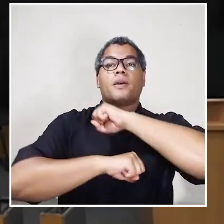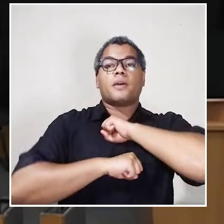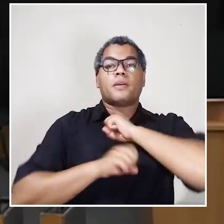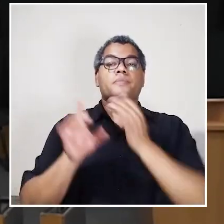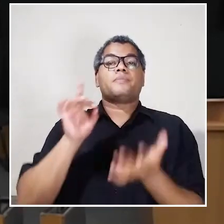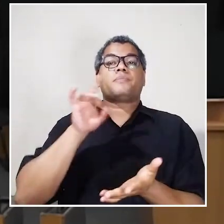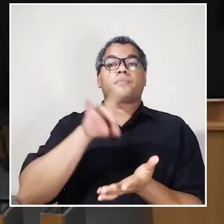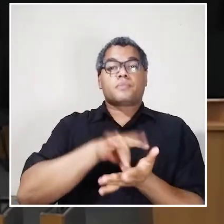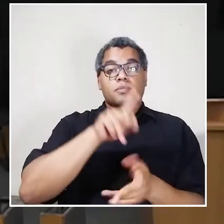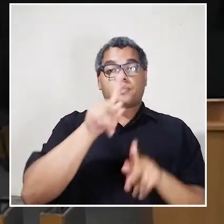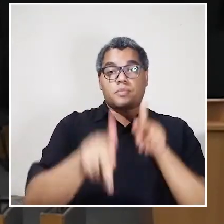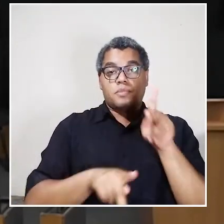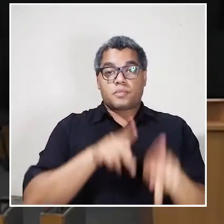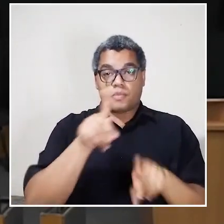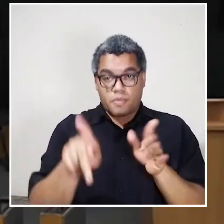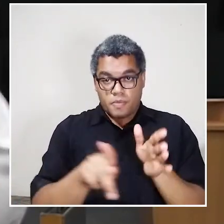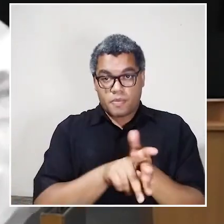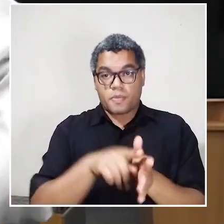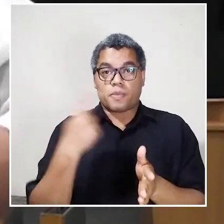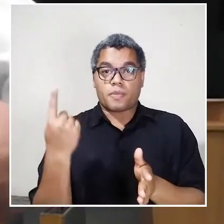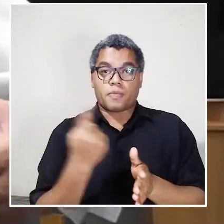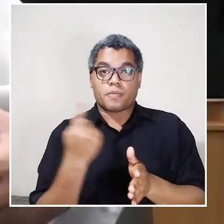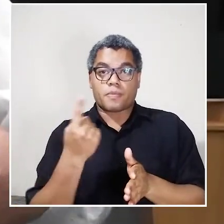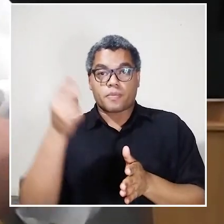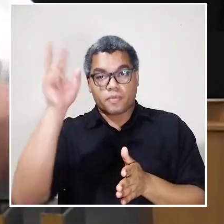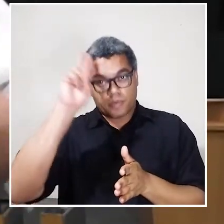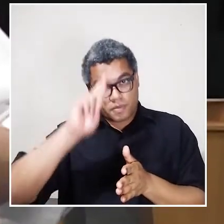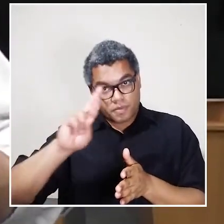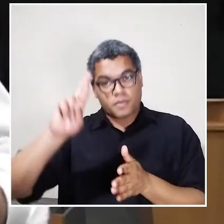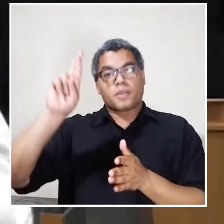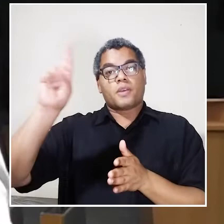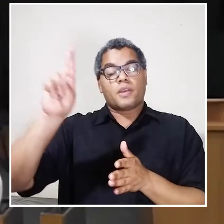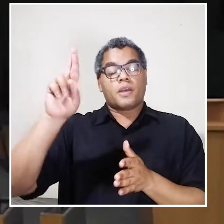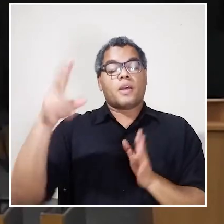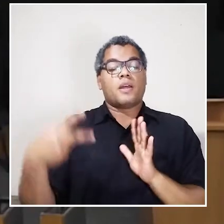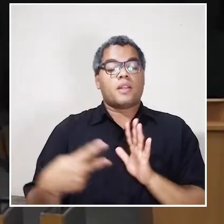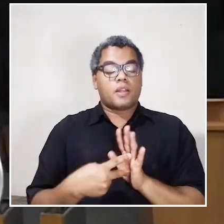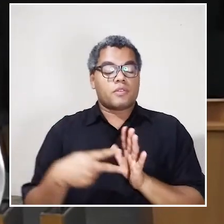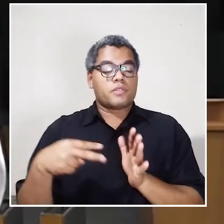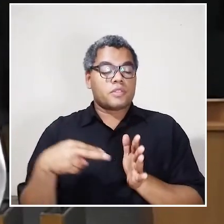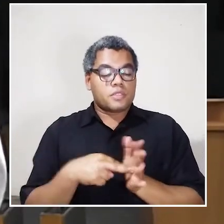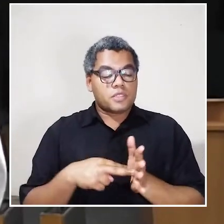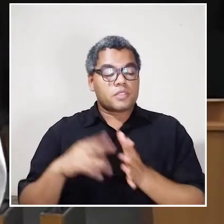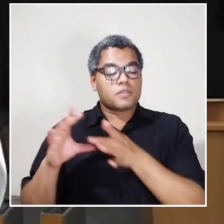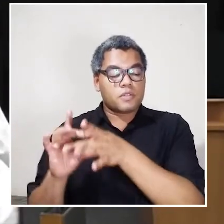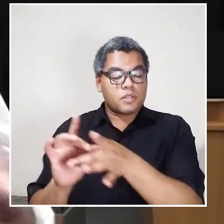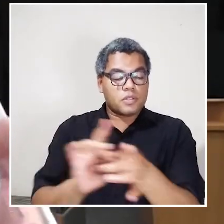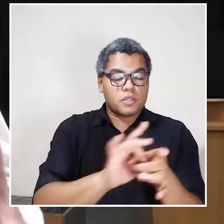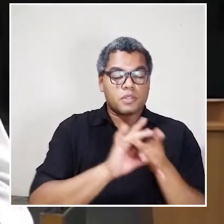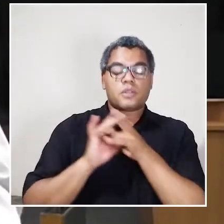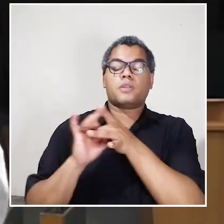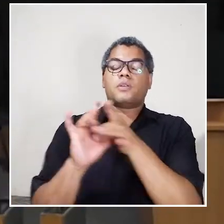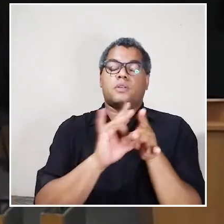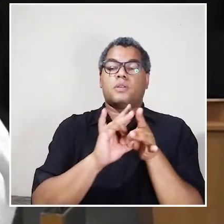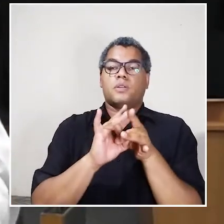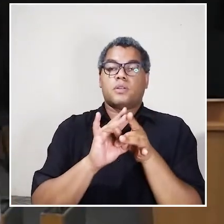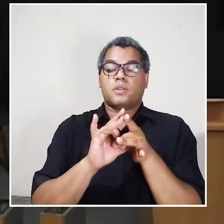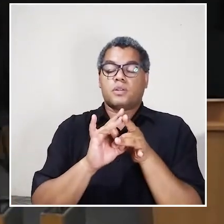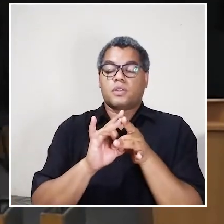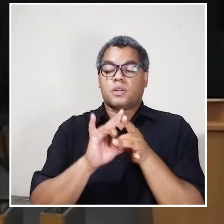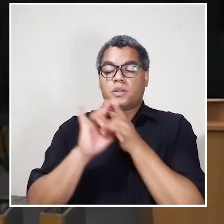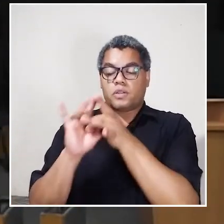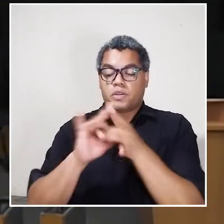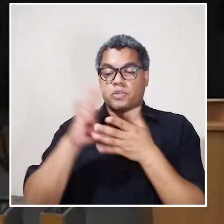de propriedade exclusiva de Deus, o que dá esse sentido de comunhão. A comunhão dos remidos do